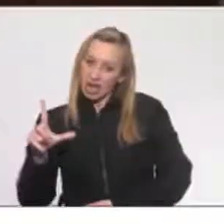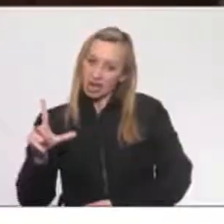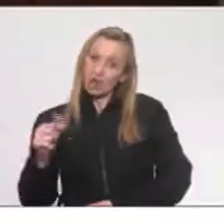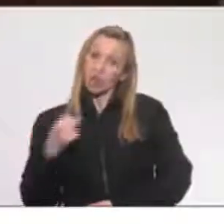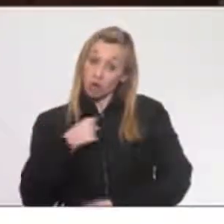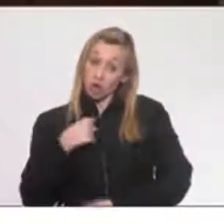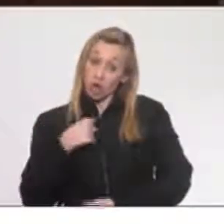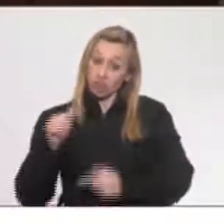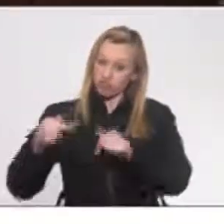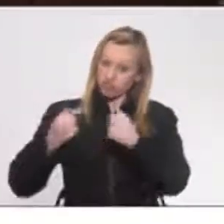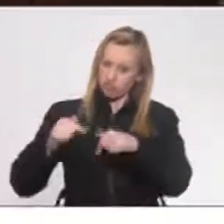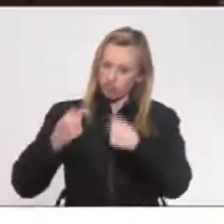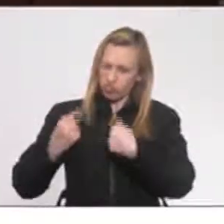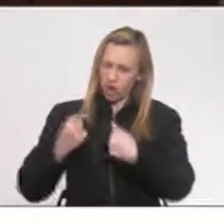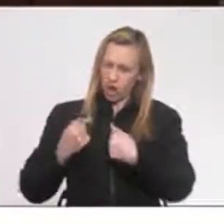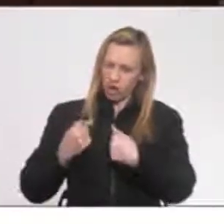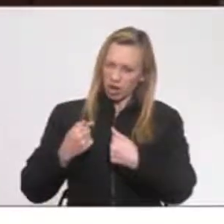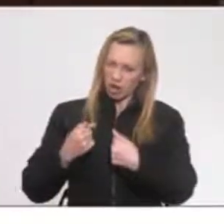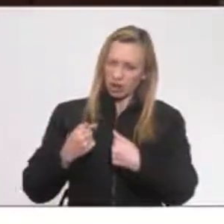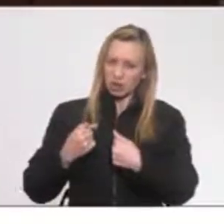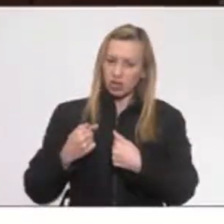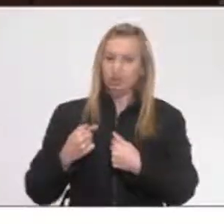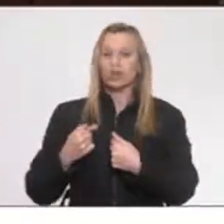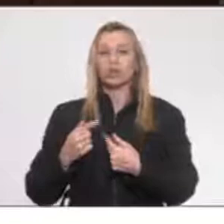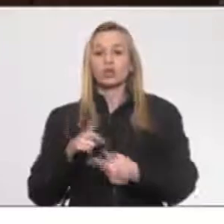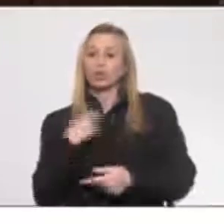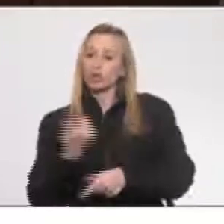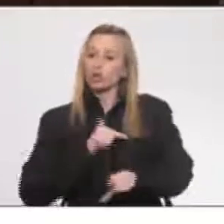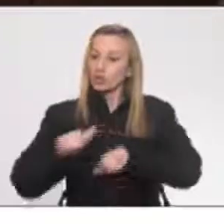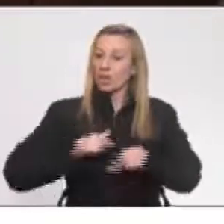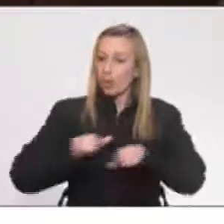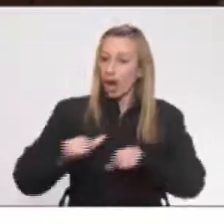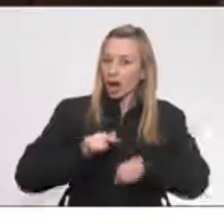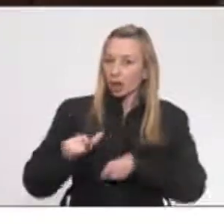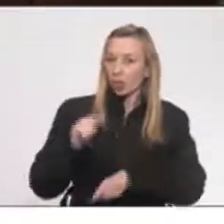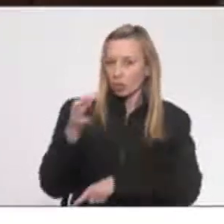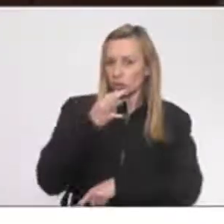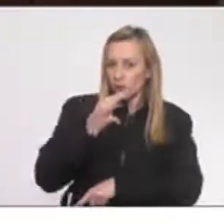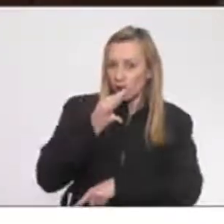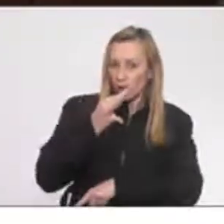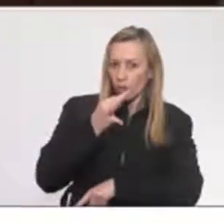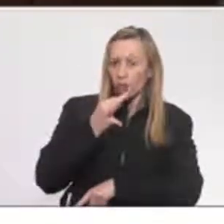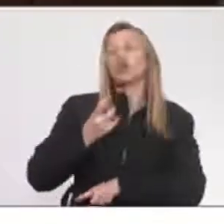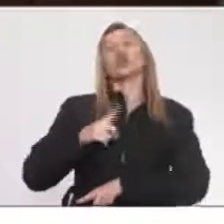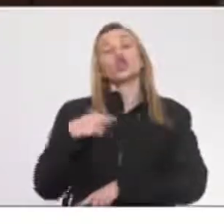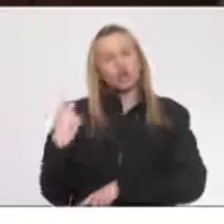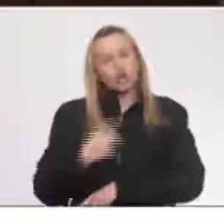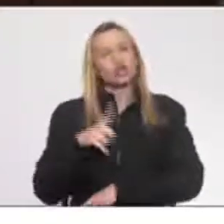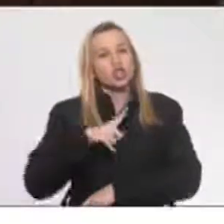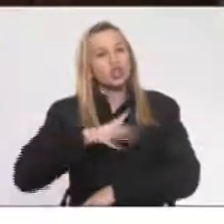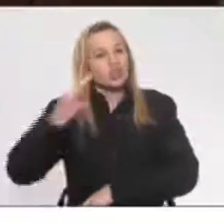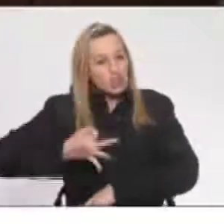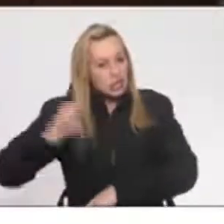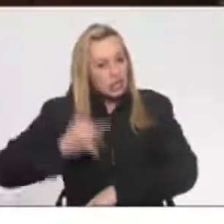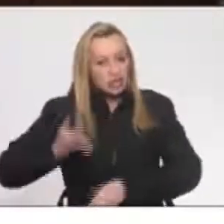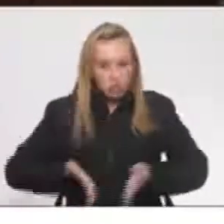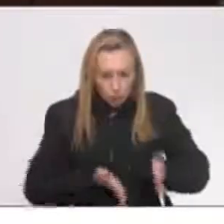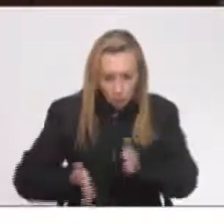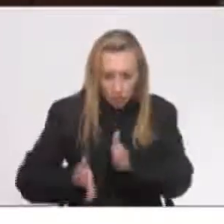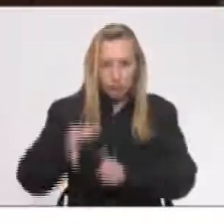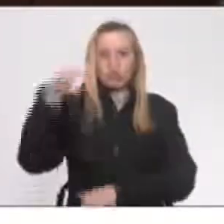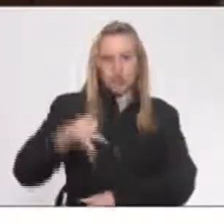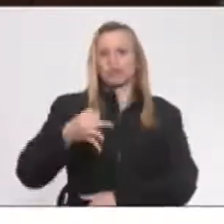somos atacados por nossas posições e convicções, nós temos a certeza que estamos no caminho